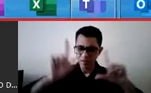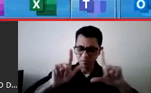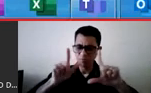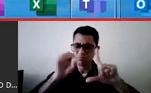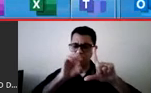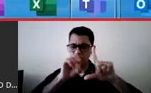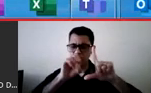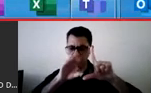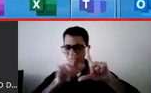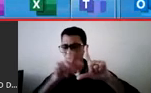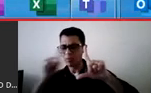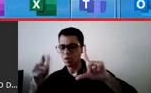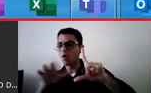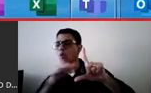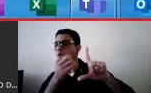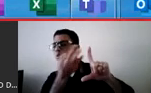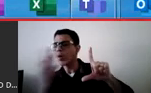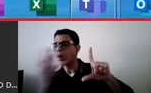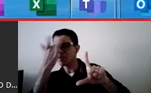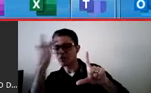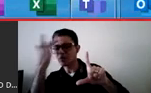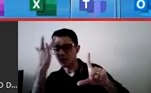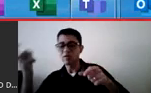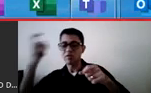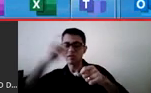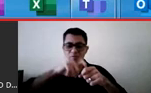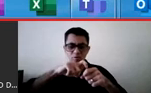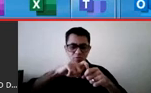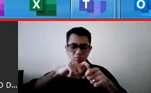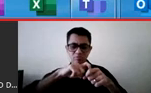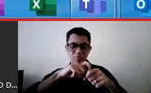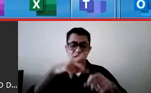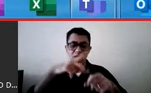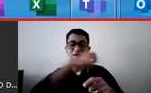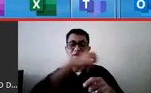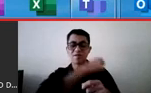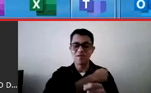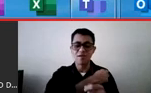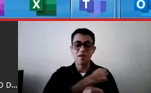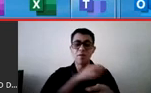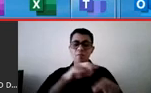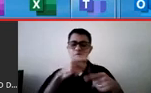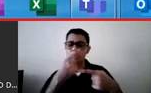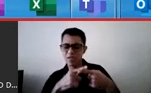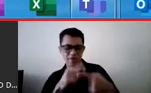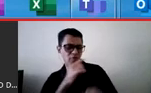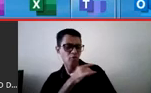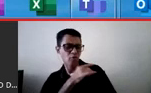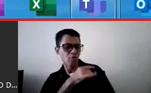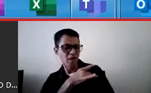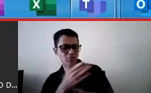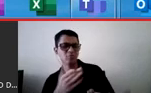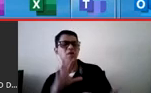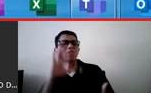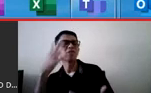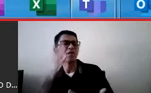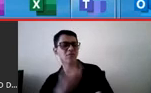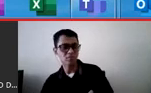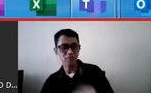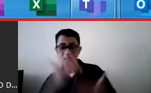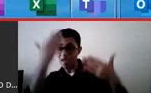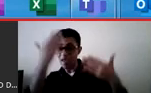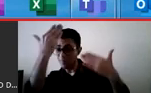mídia, quantas pessoas não retornaram para tomar a segunda dose. Por quê? Gente, é